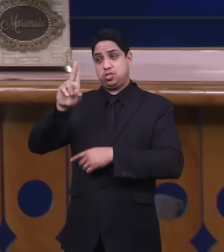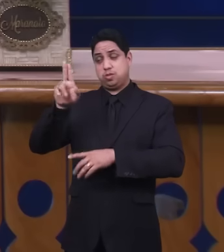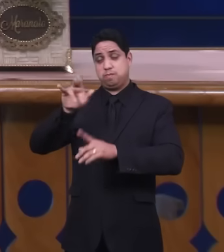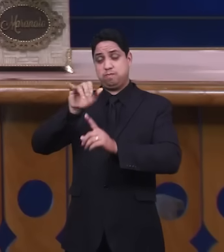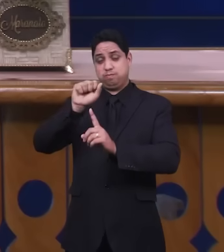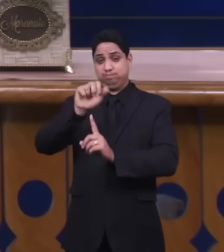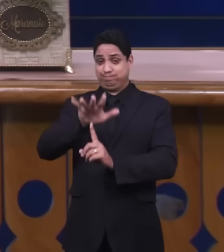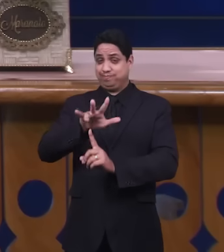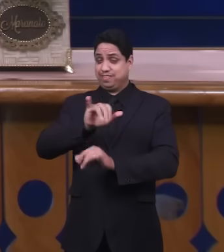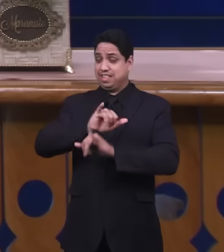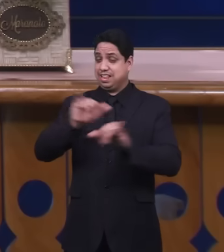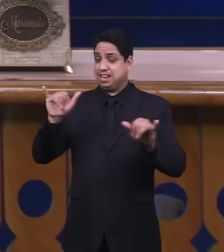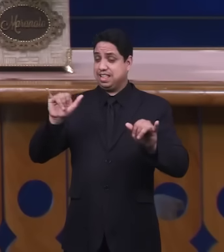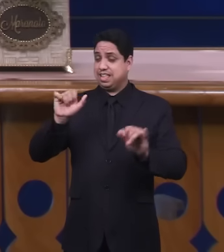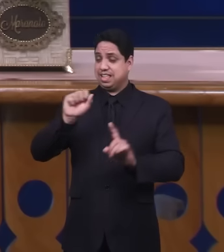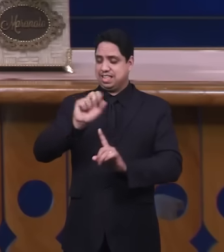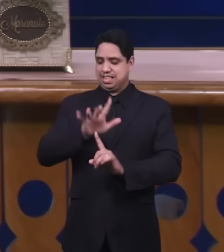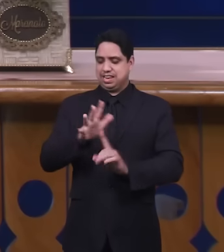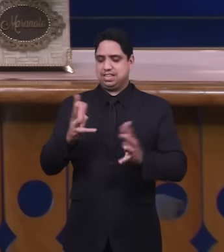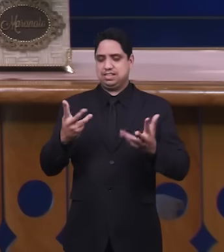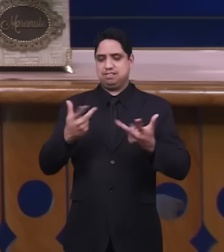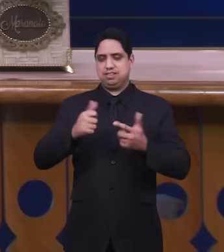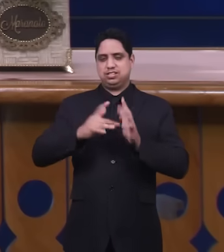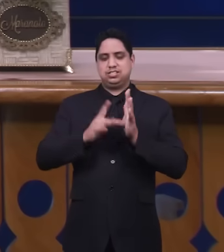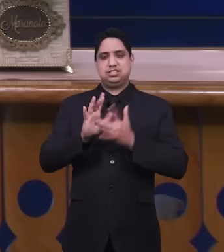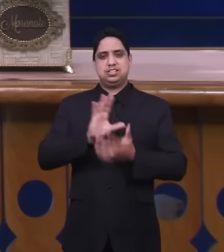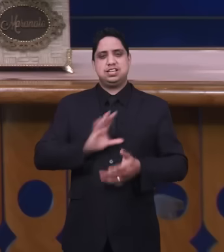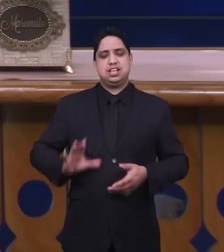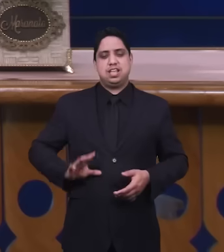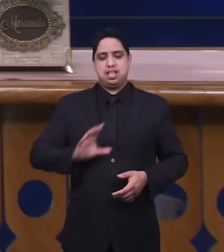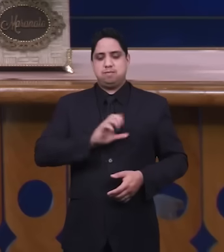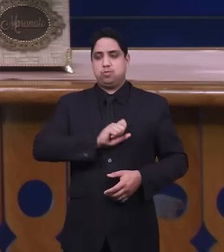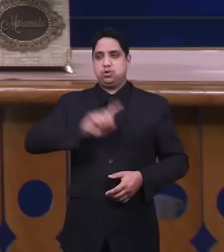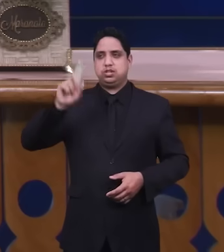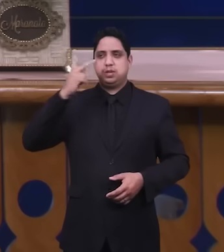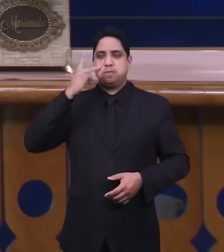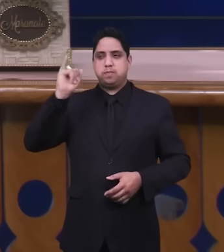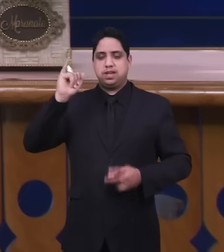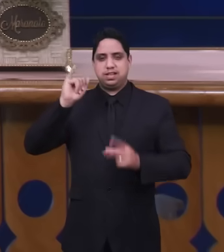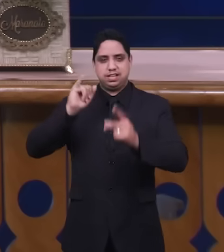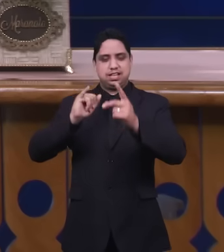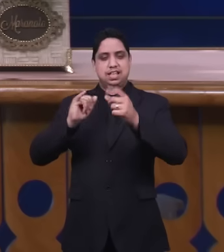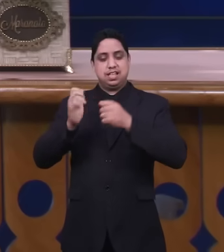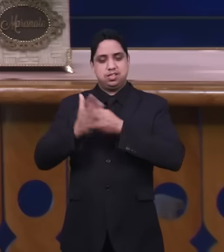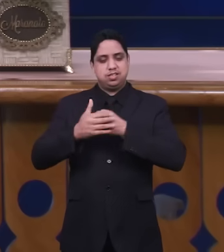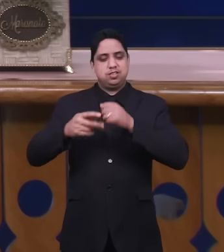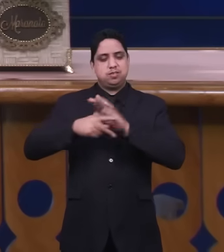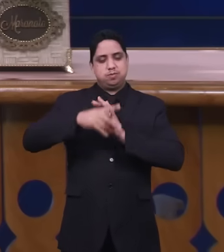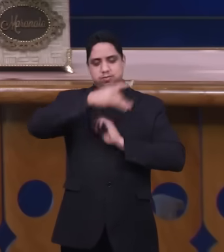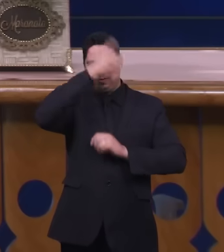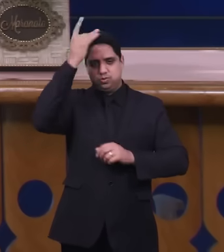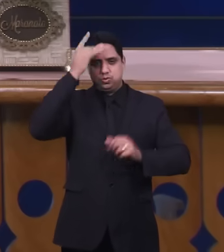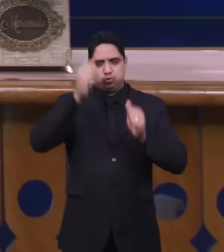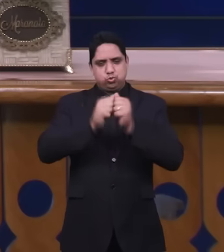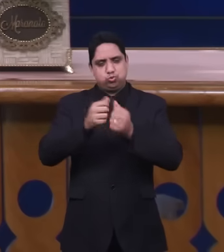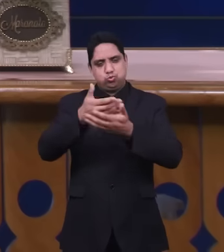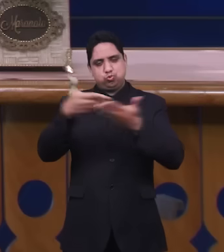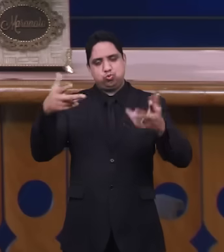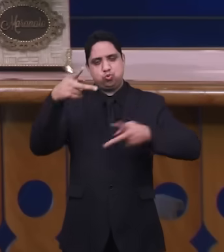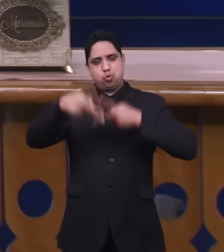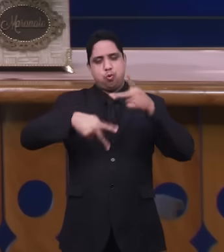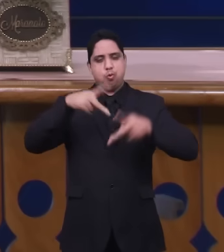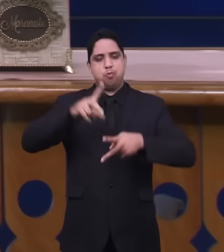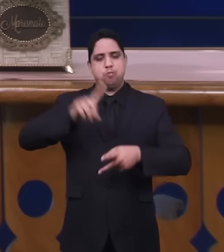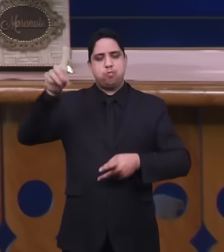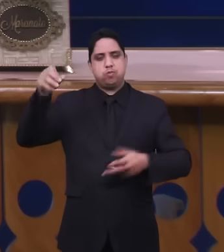graça maravilhosa do Senhor e Salvador Jesus Cristo, o amor de Deus, o nosso eterno Pai, as doces, santas e eternas consolações do Espírito Santo repousem